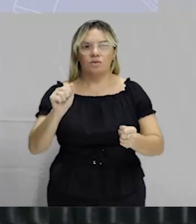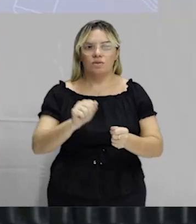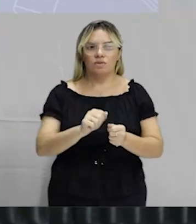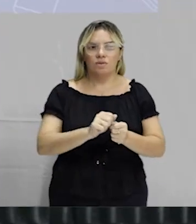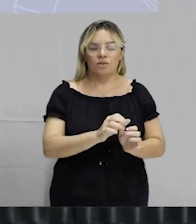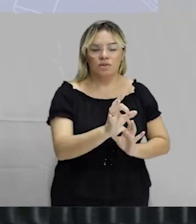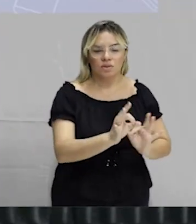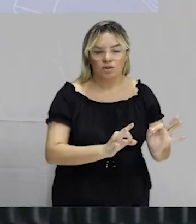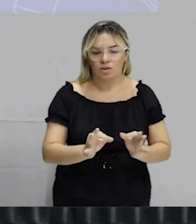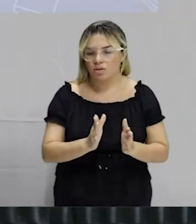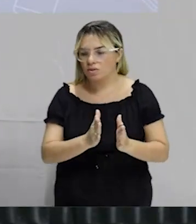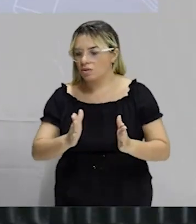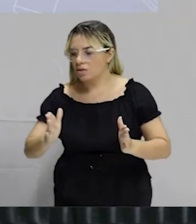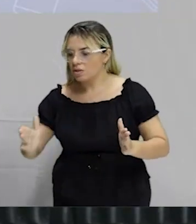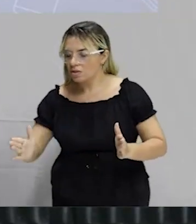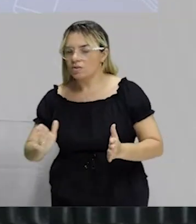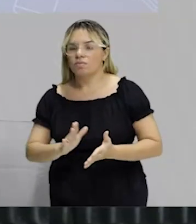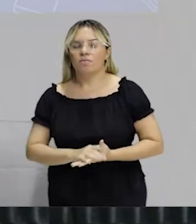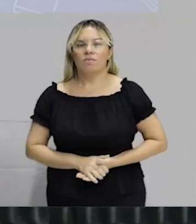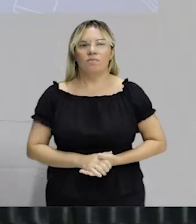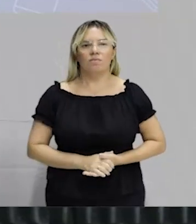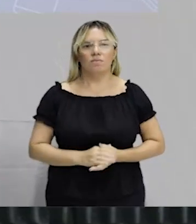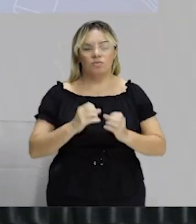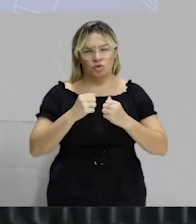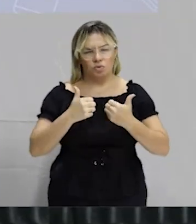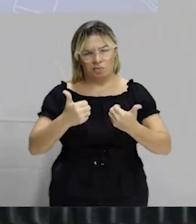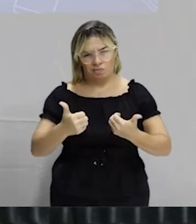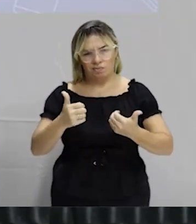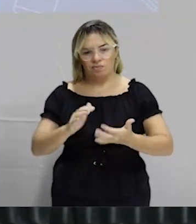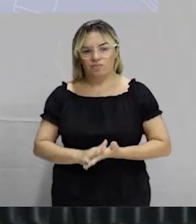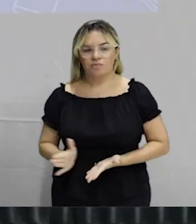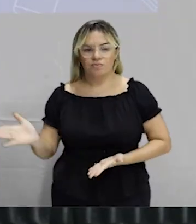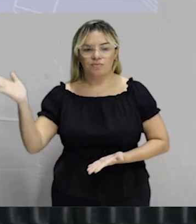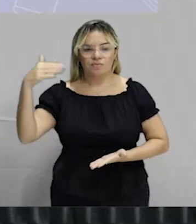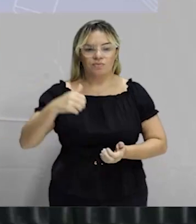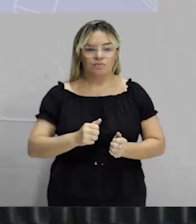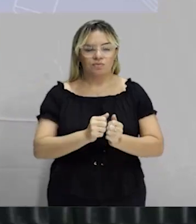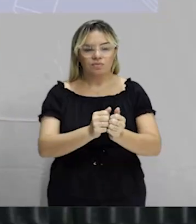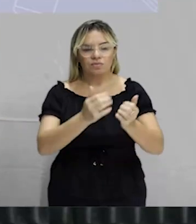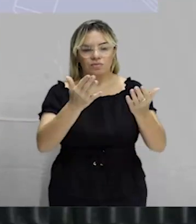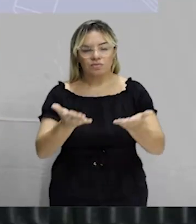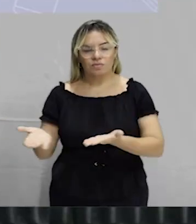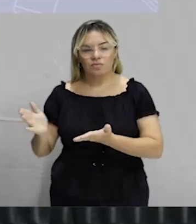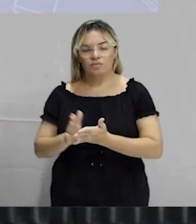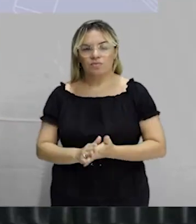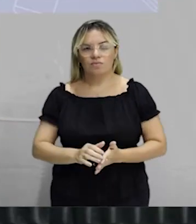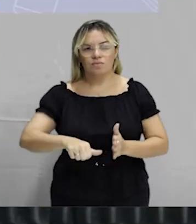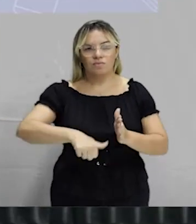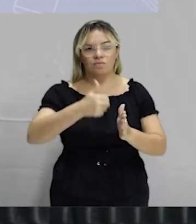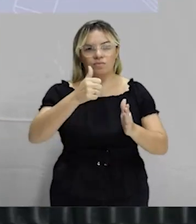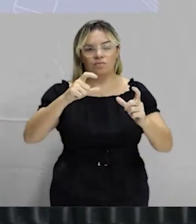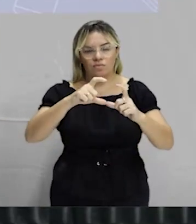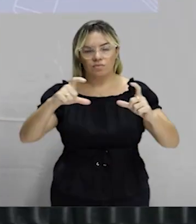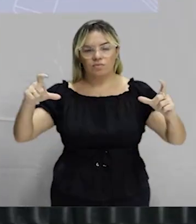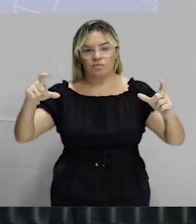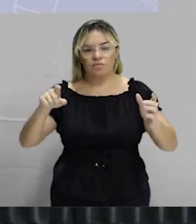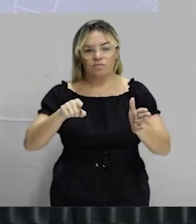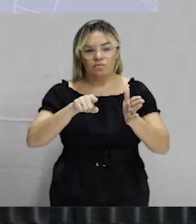esse movimento. Tudo bem? Então vamos lá. Nosso primeiro item questão que caiu no